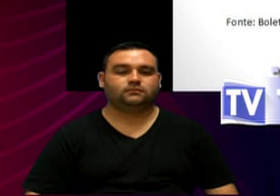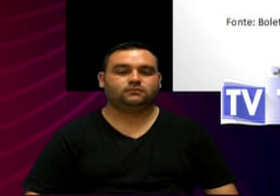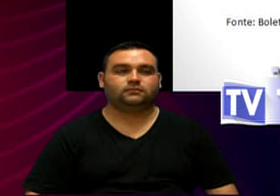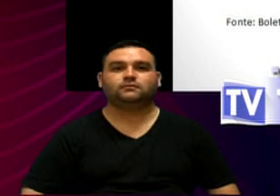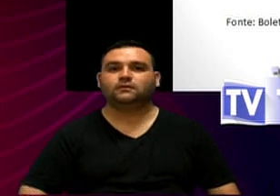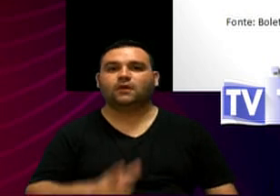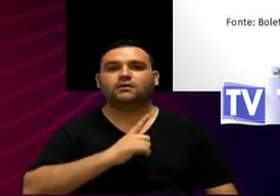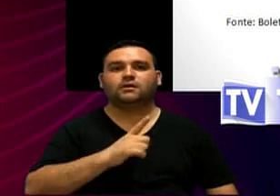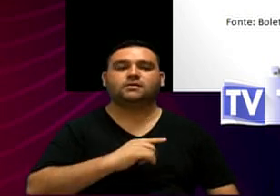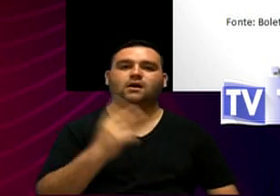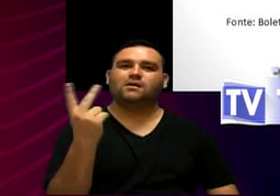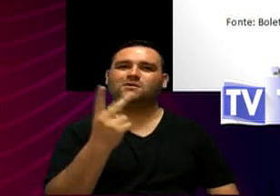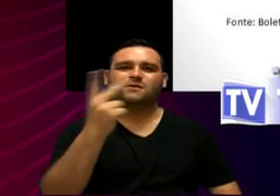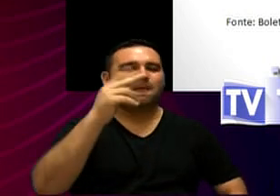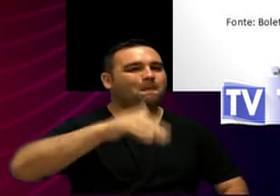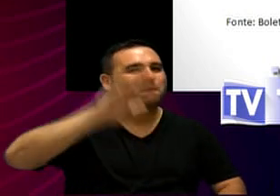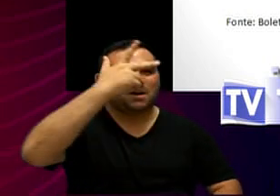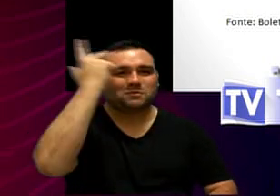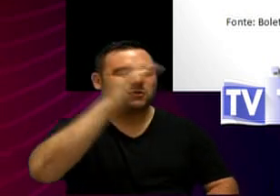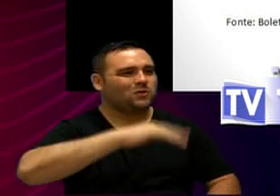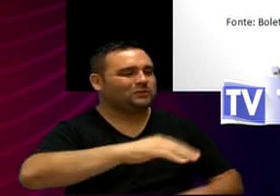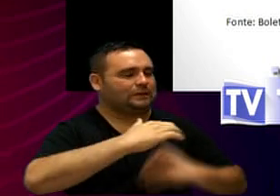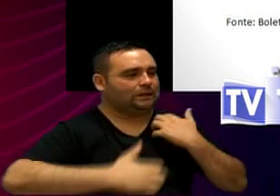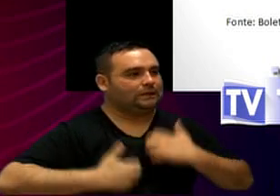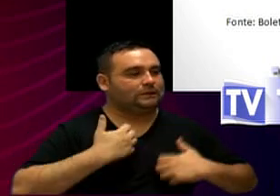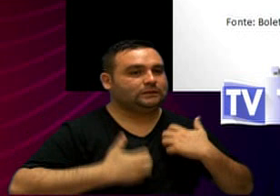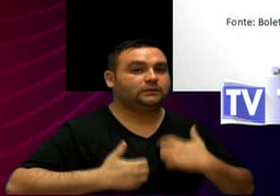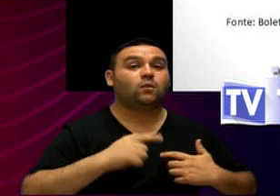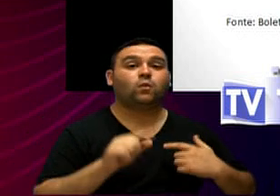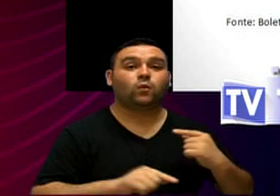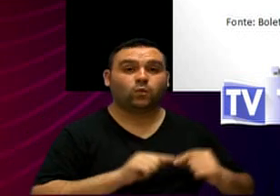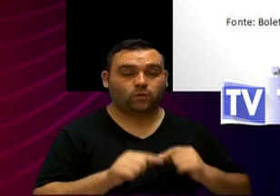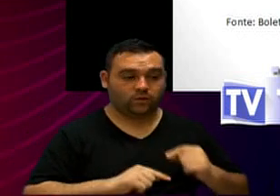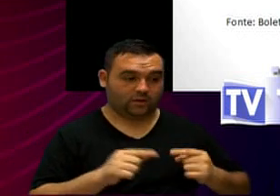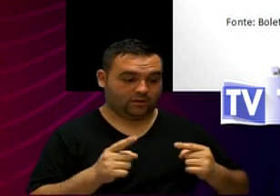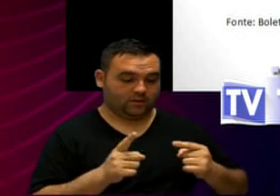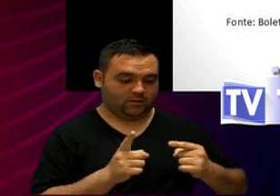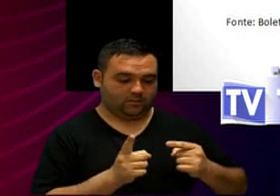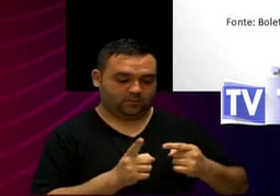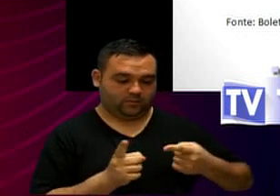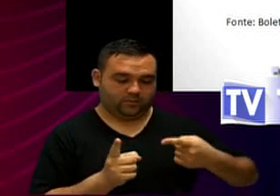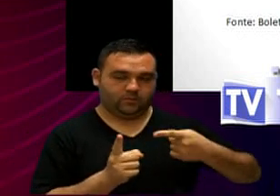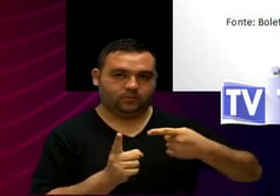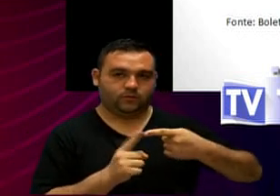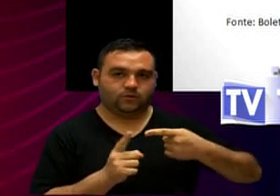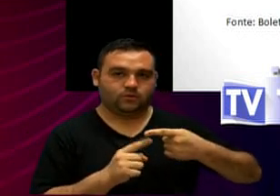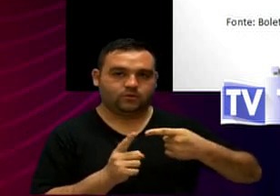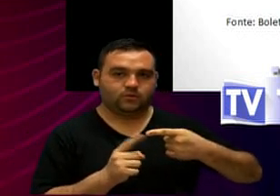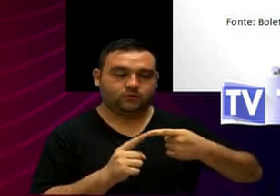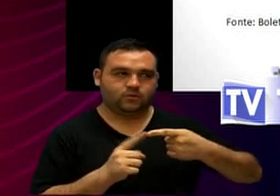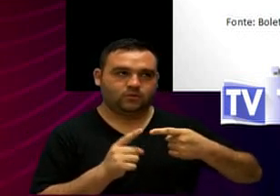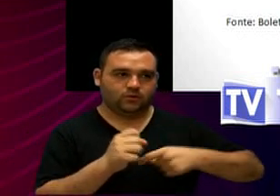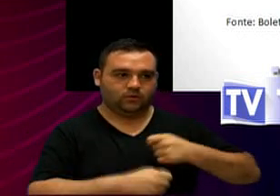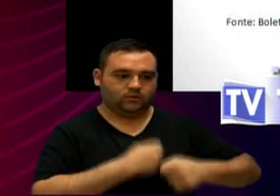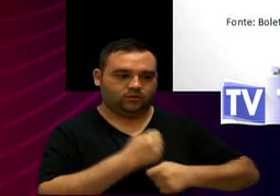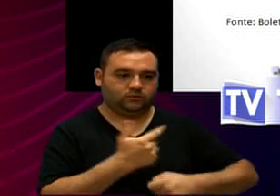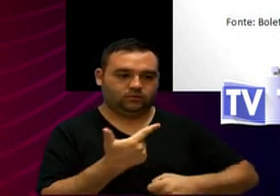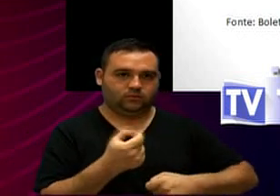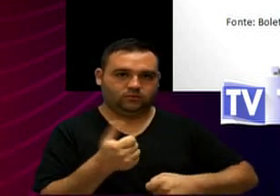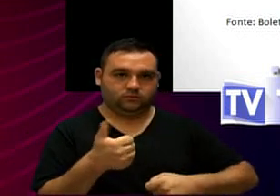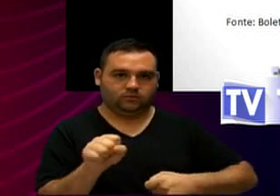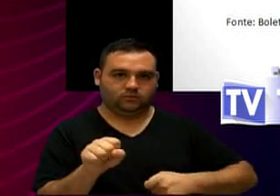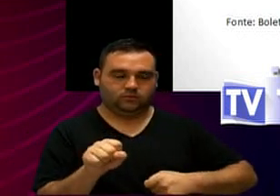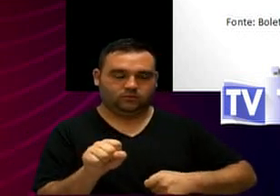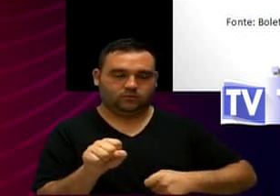São os dois crimes que mais afligem a população. Nós temos hoje, no ano de